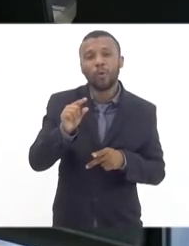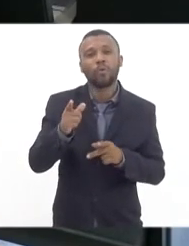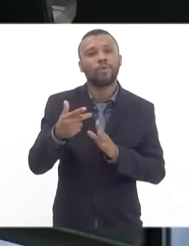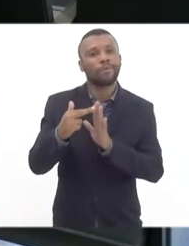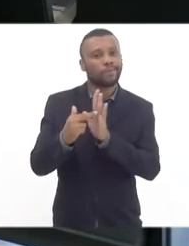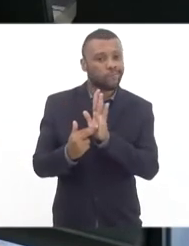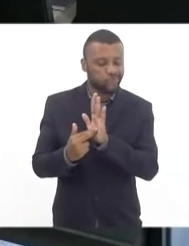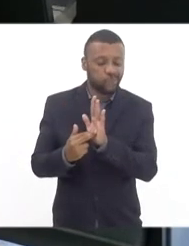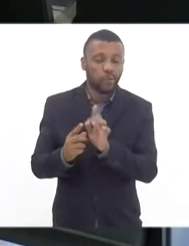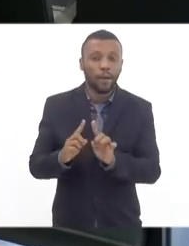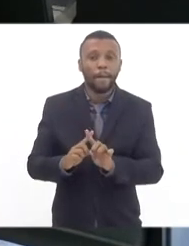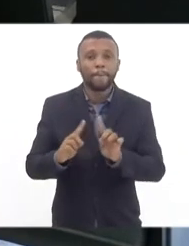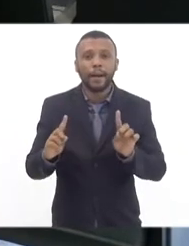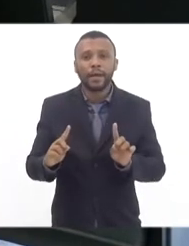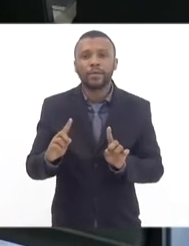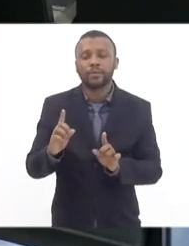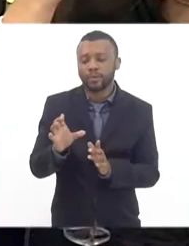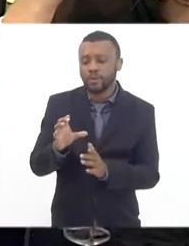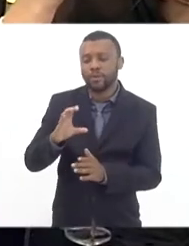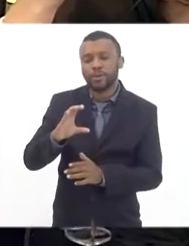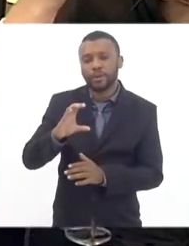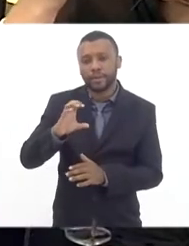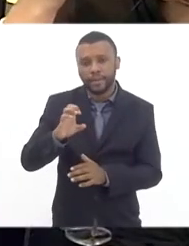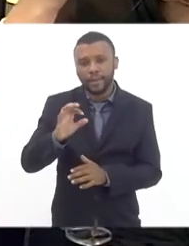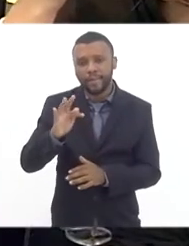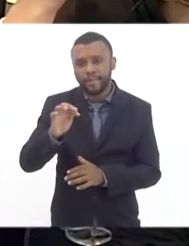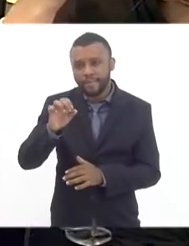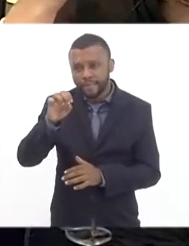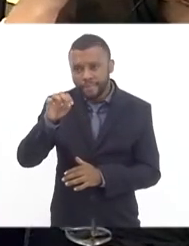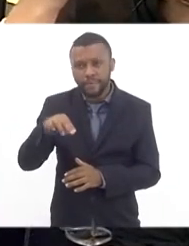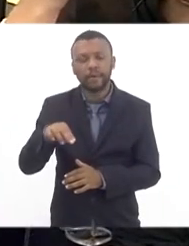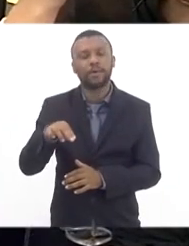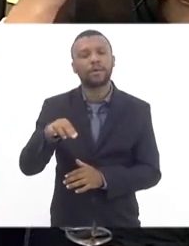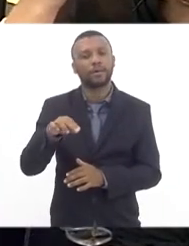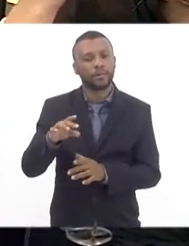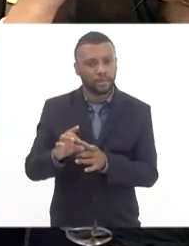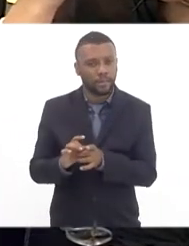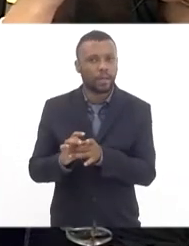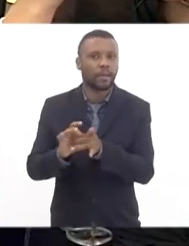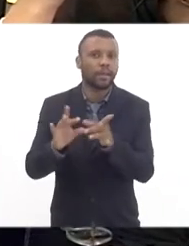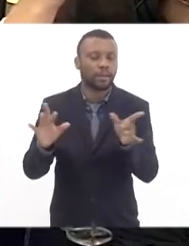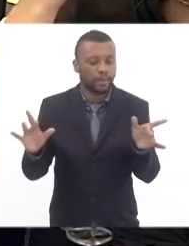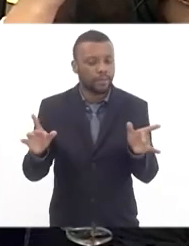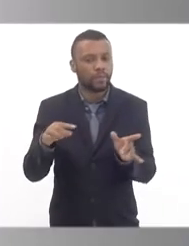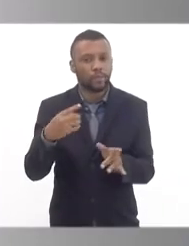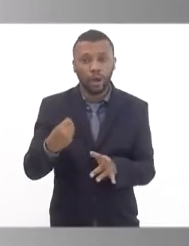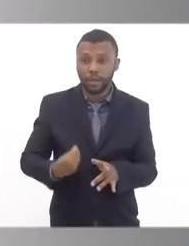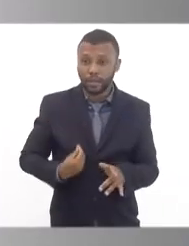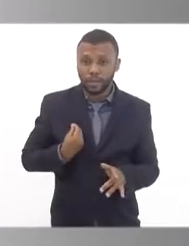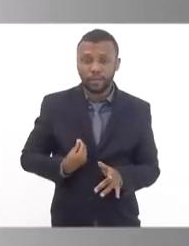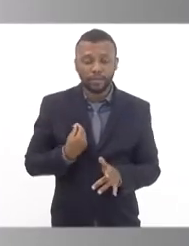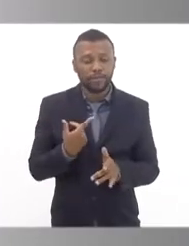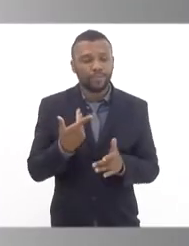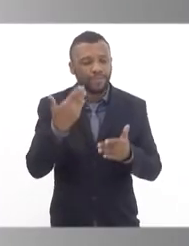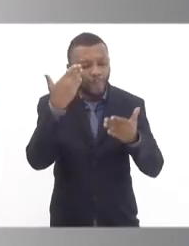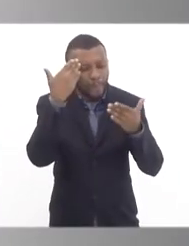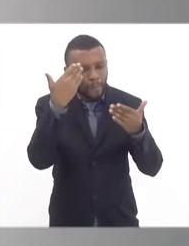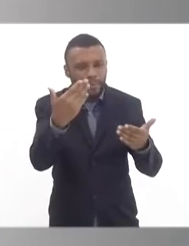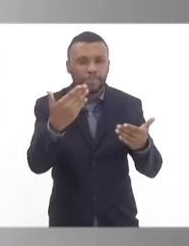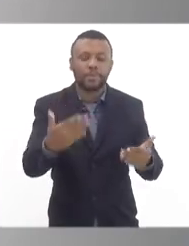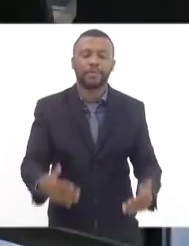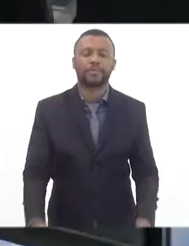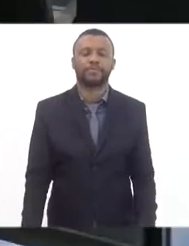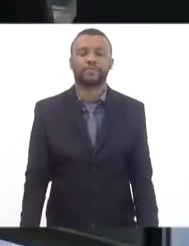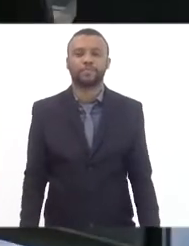mas o CEPAM está aberto, a Fazenda Colubandê está aberta, e ela é de vocês, e nós existimos por vocês. Tá, meu muito obrigado.